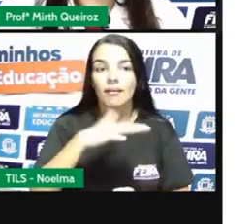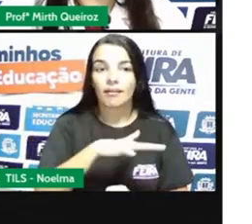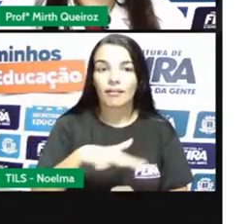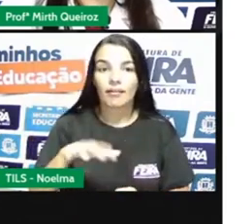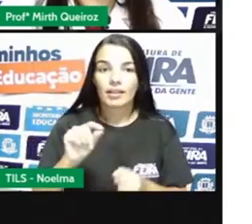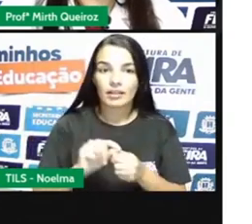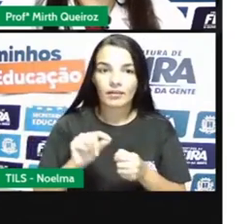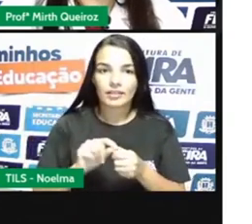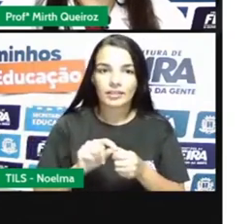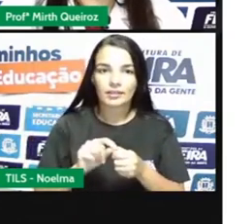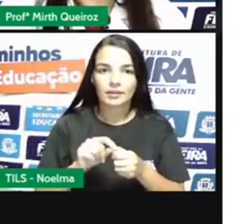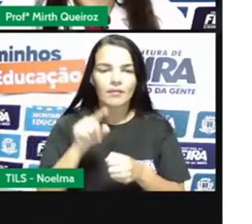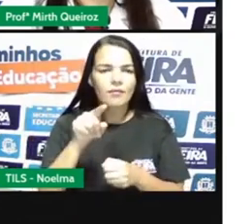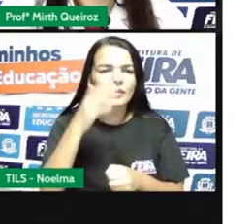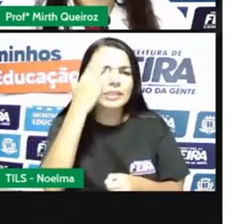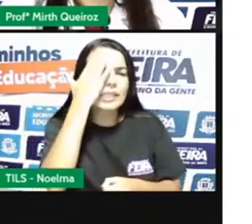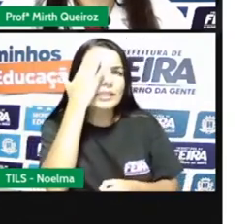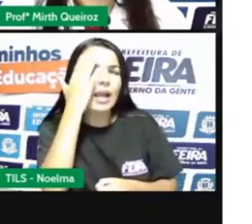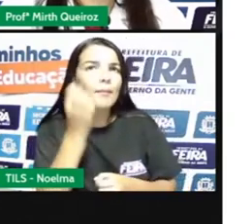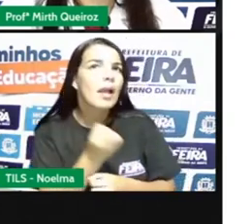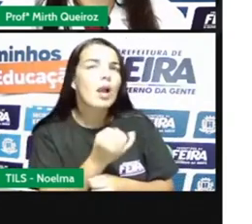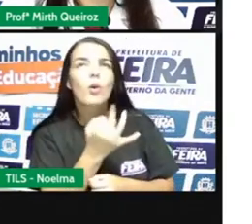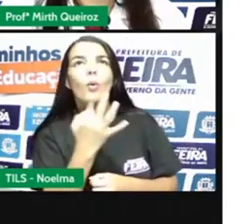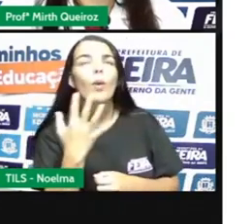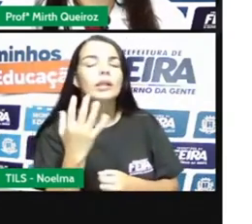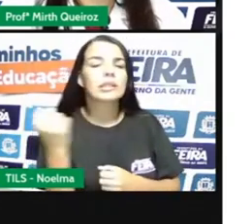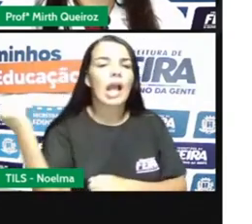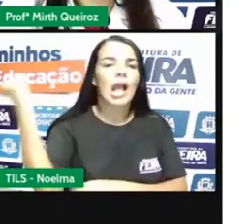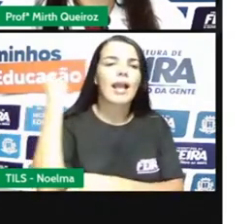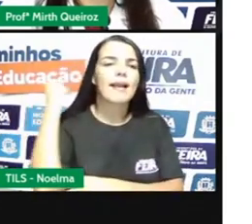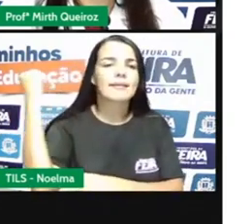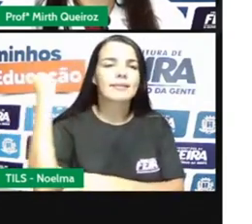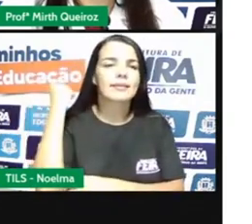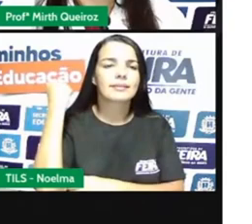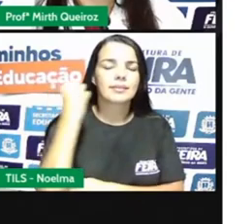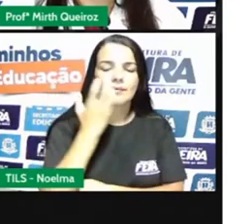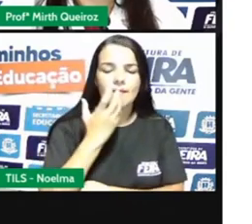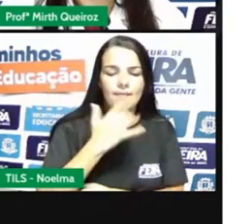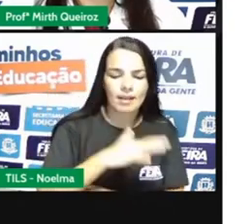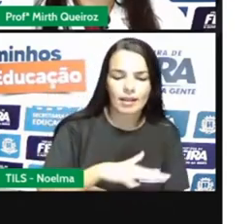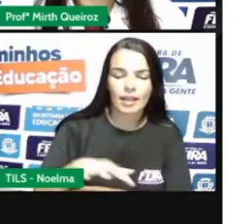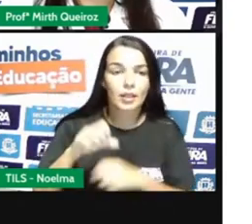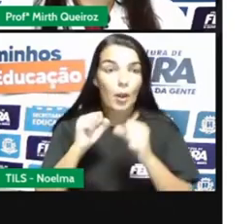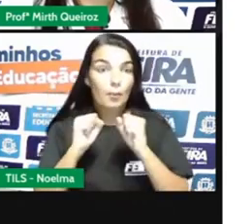Você sabe quais são os exercícios físicos para crianças mais recomendados?